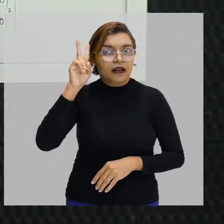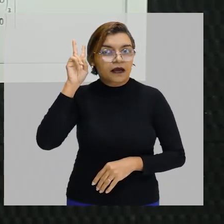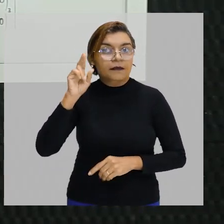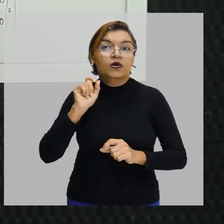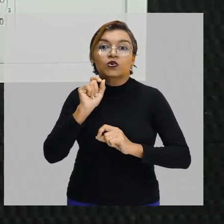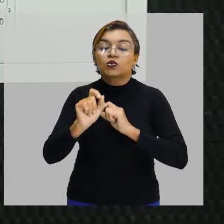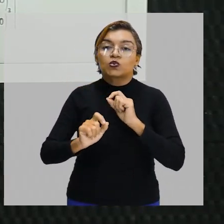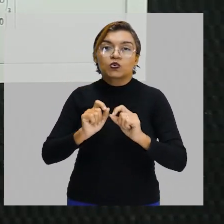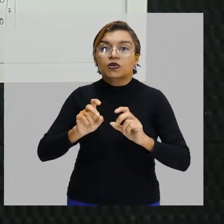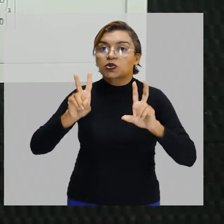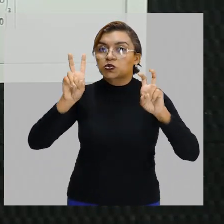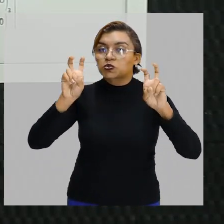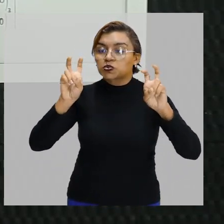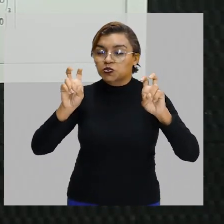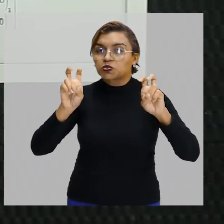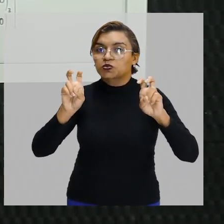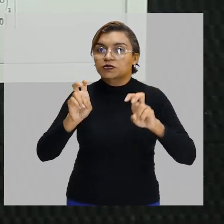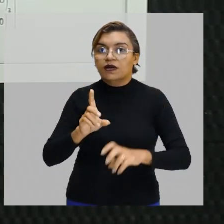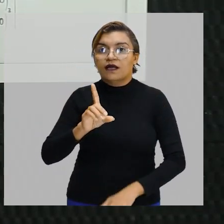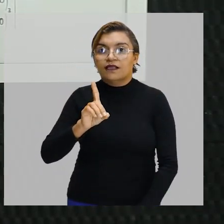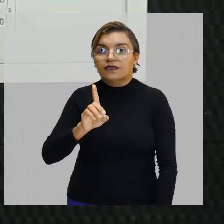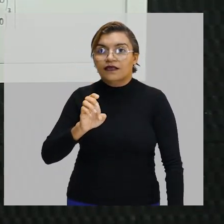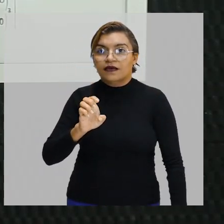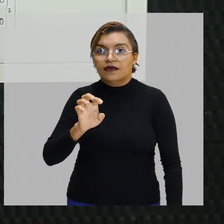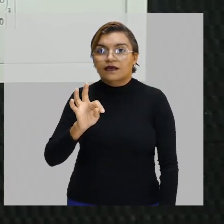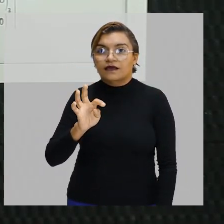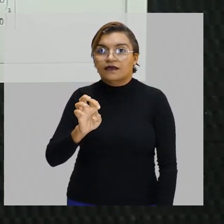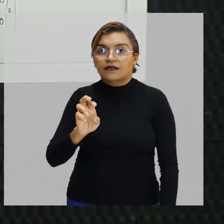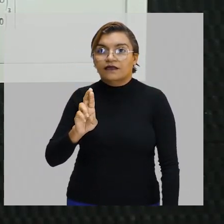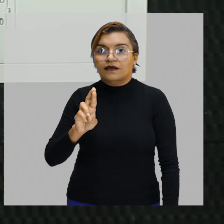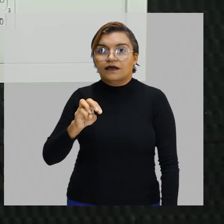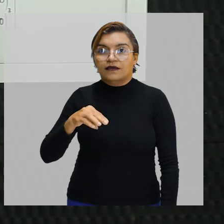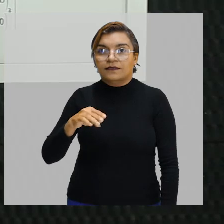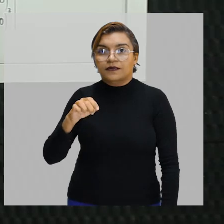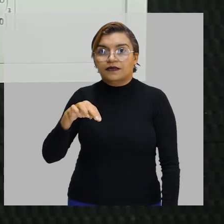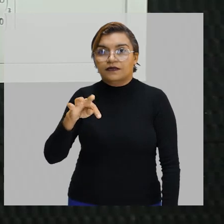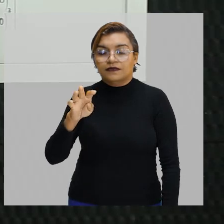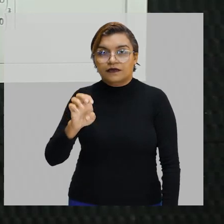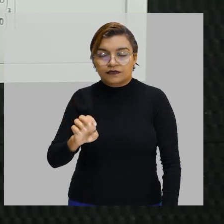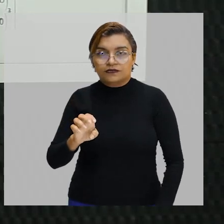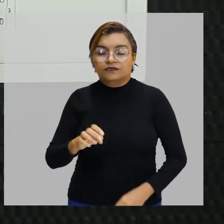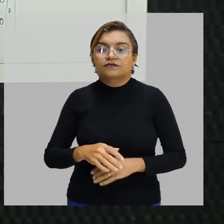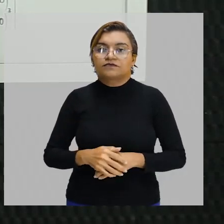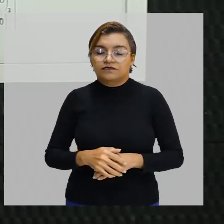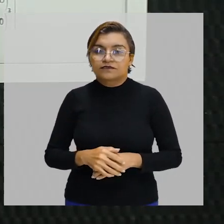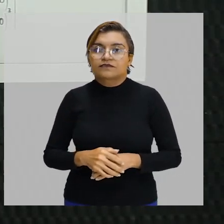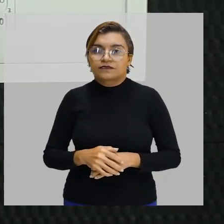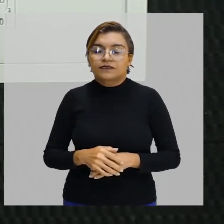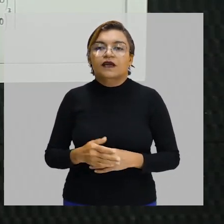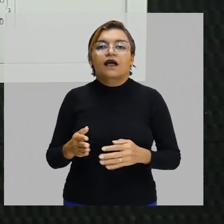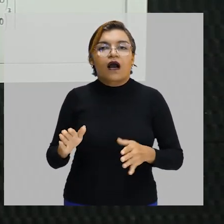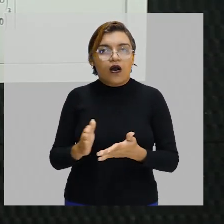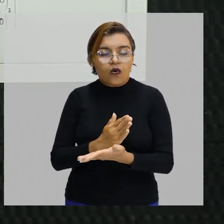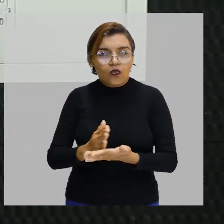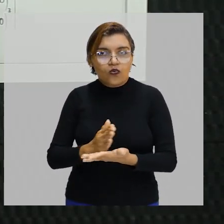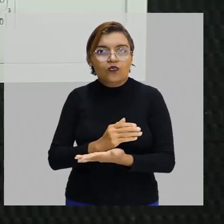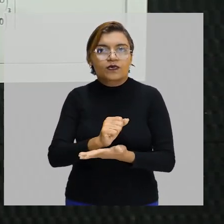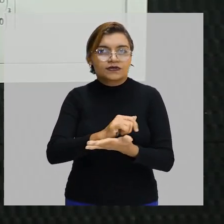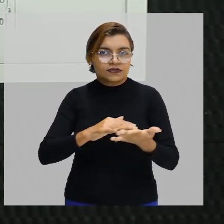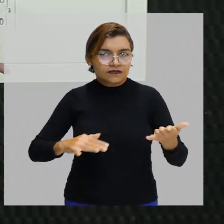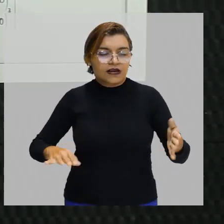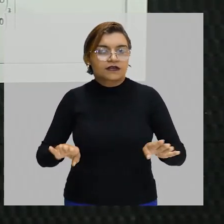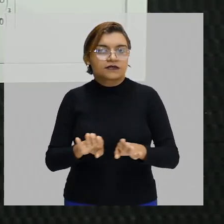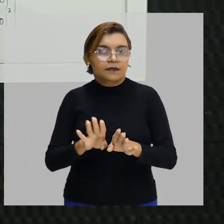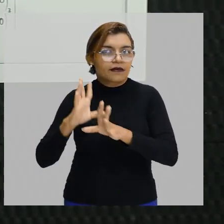do determinante, né? E a gente deu uma parada no conteúdo novo para dar umas aulas de exercício de revisão, porque a gente